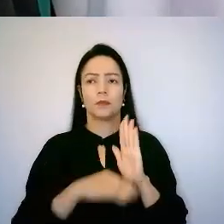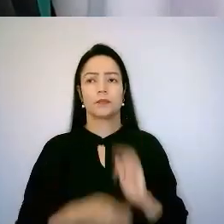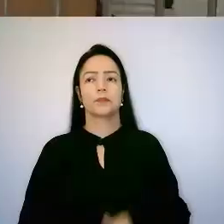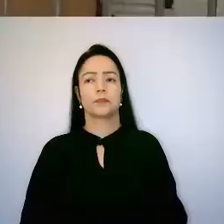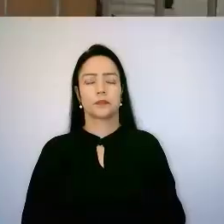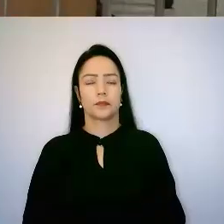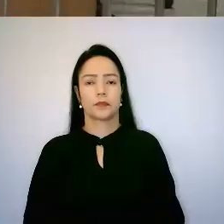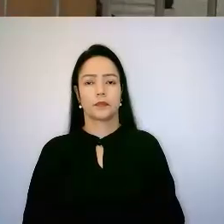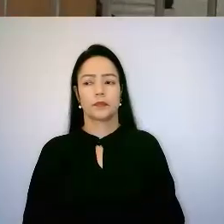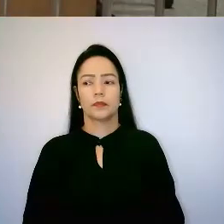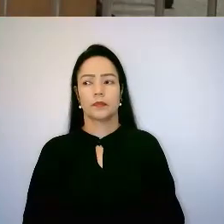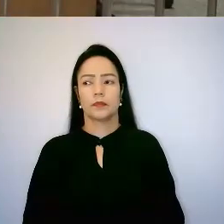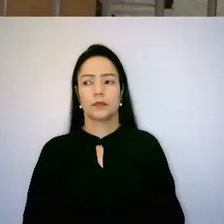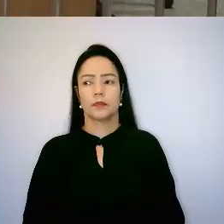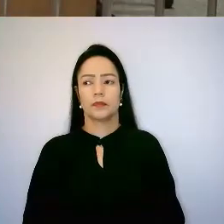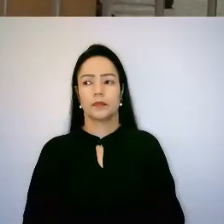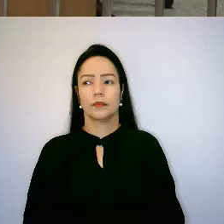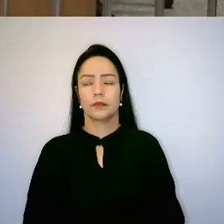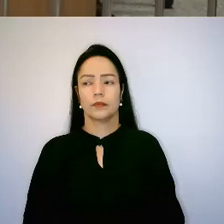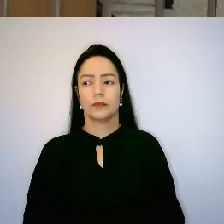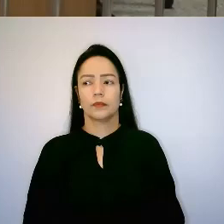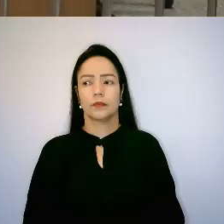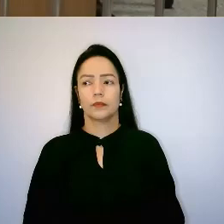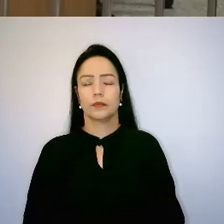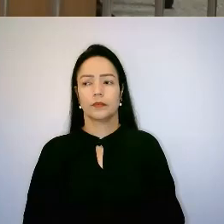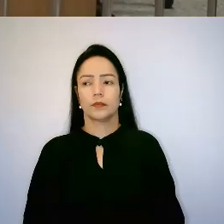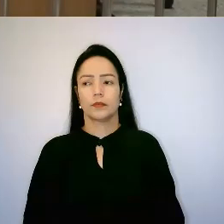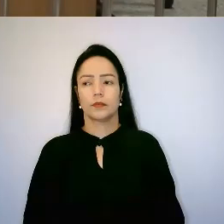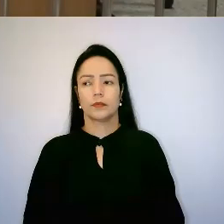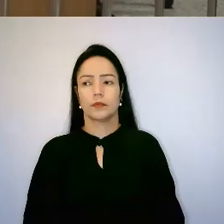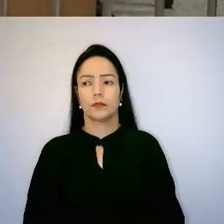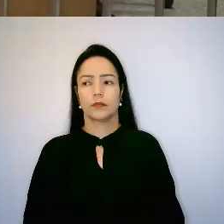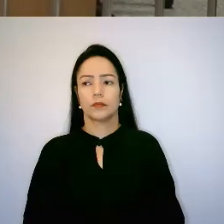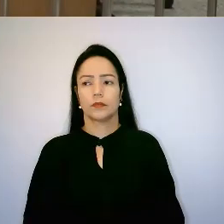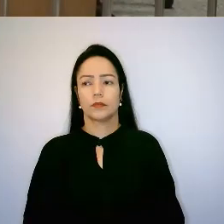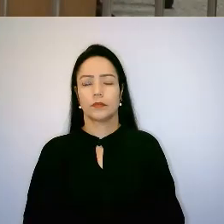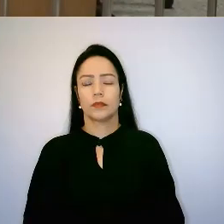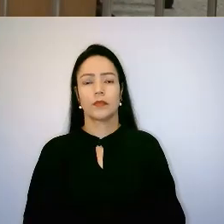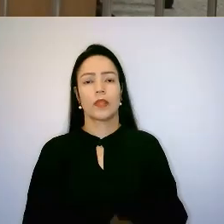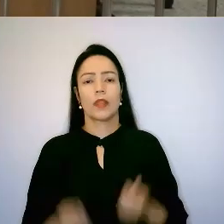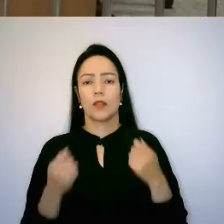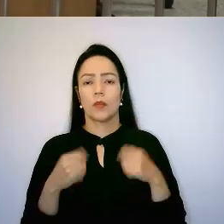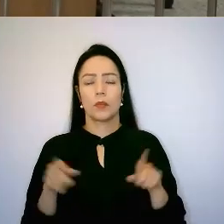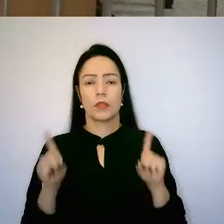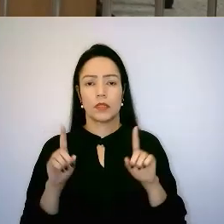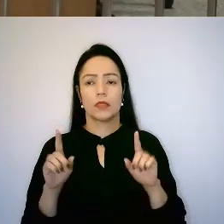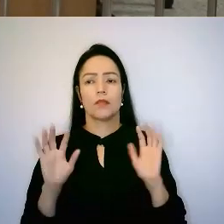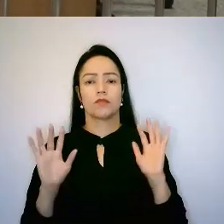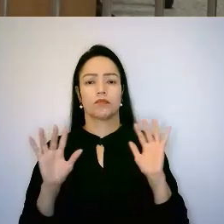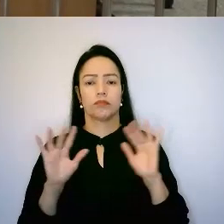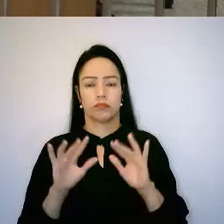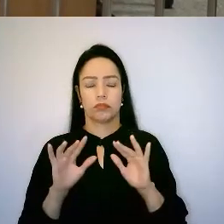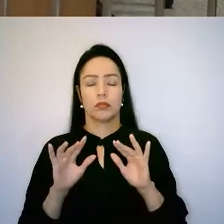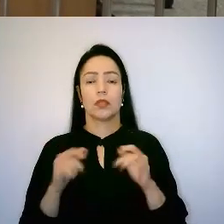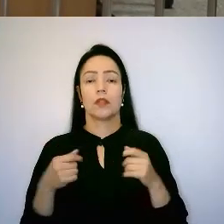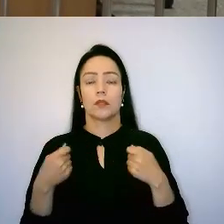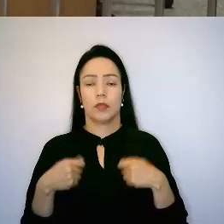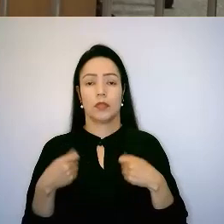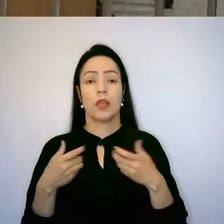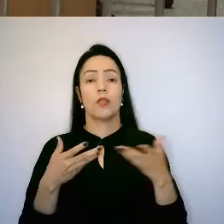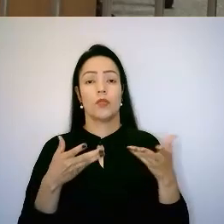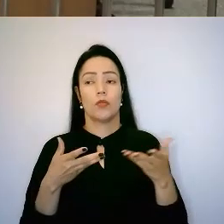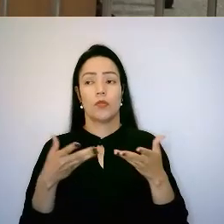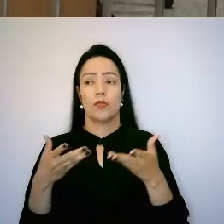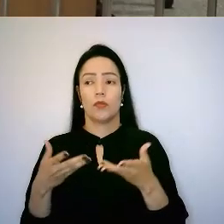mas não precisa ter sessões que eu tô dizendo o colegiado ele tem que ser formado porque é feita a convocação para